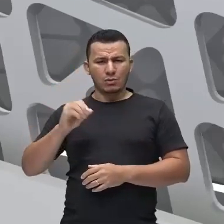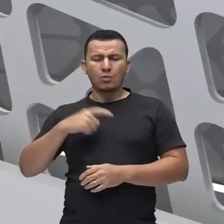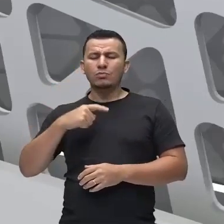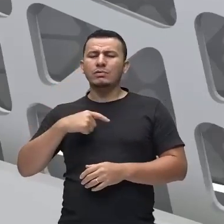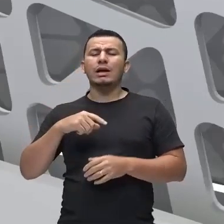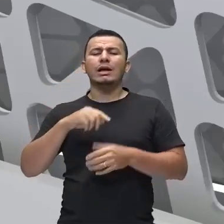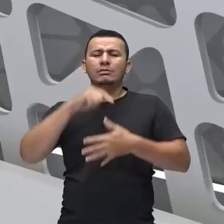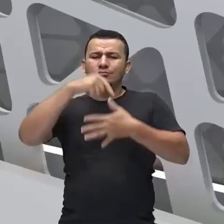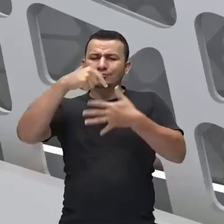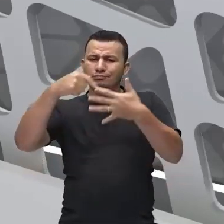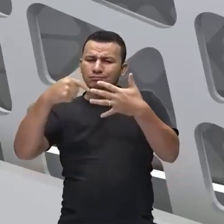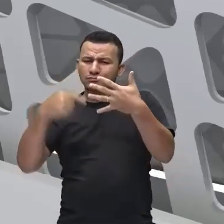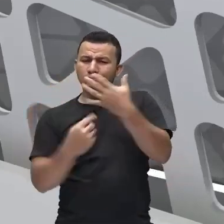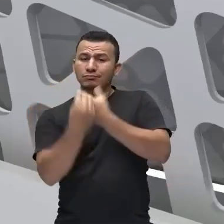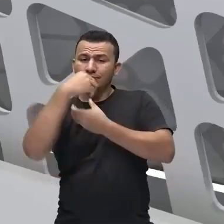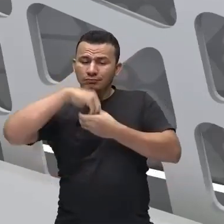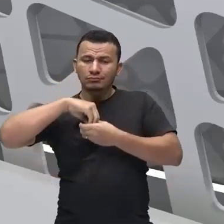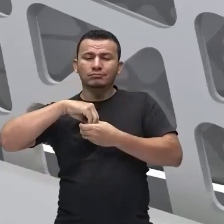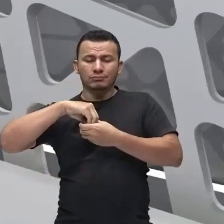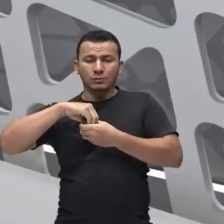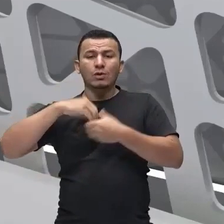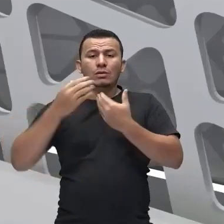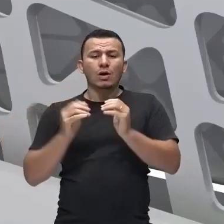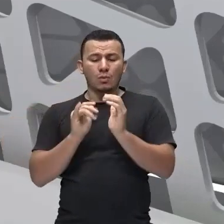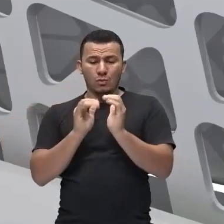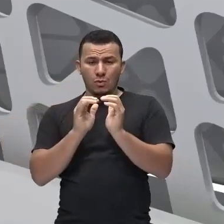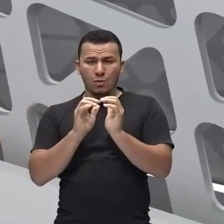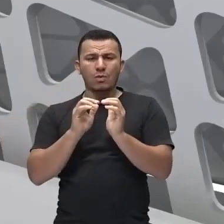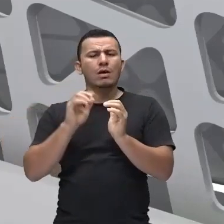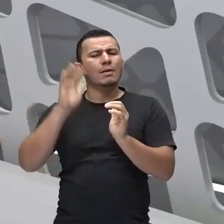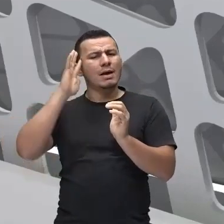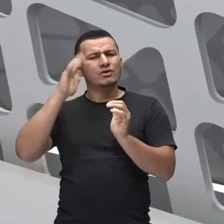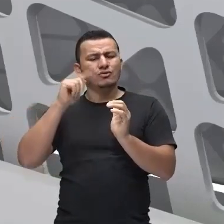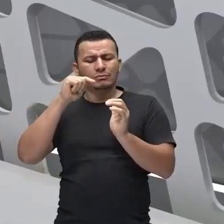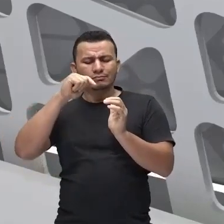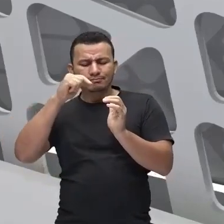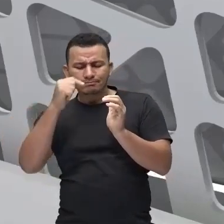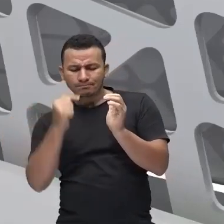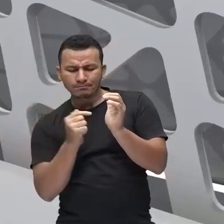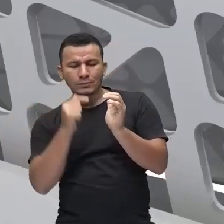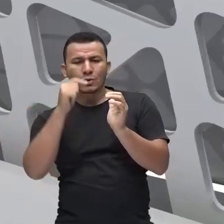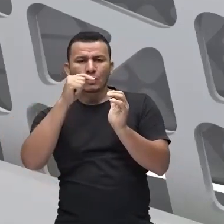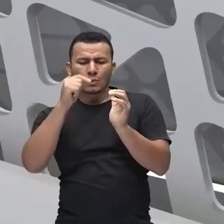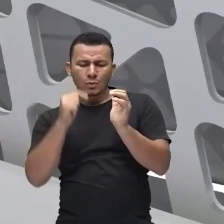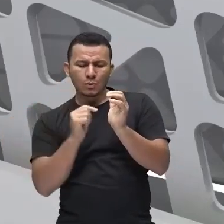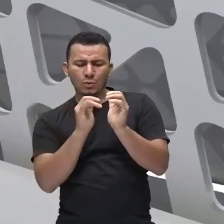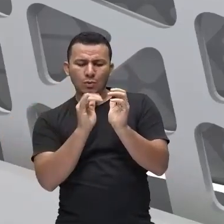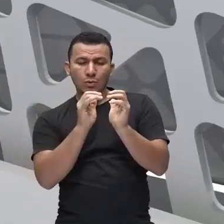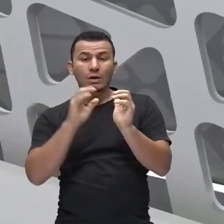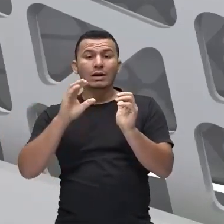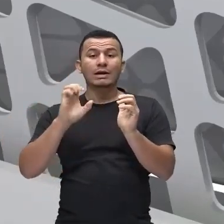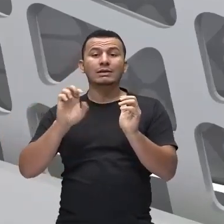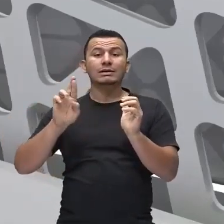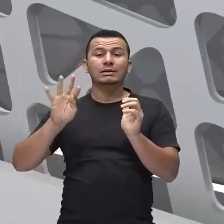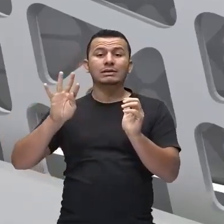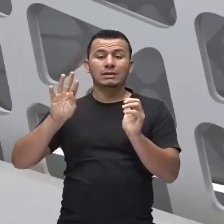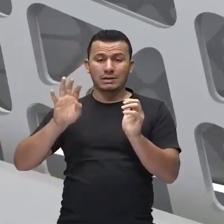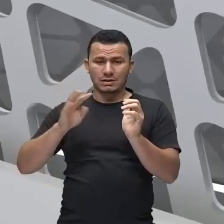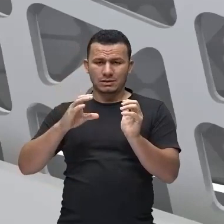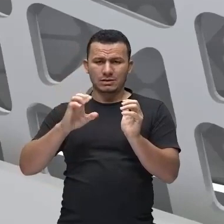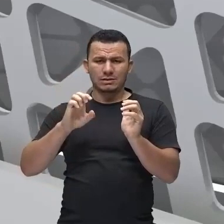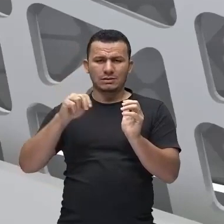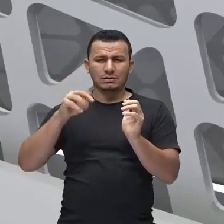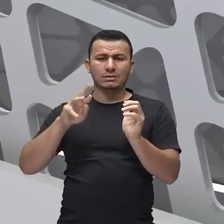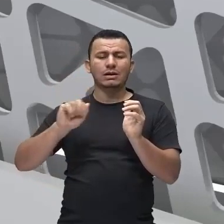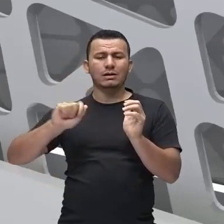pela ponte e pelo bulbo. Então, imagine o sistema nervoso central que vai comandar todas as